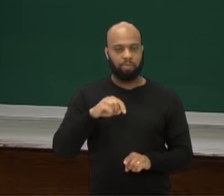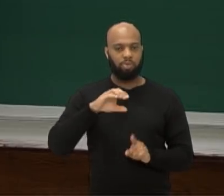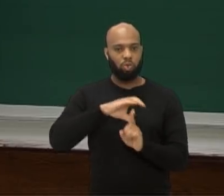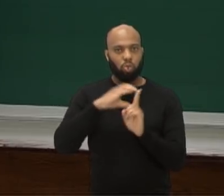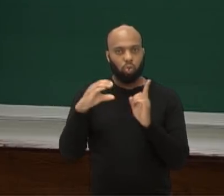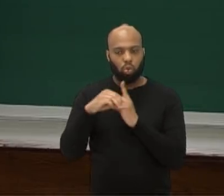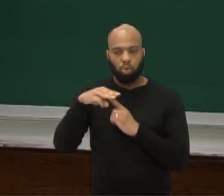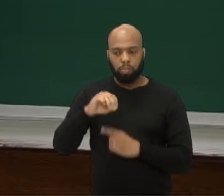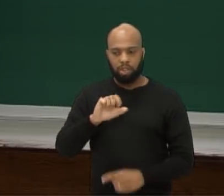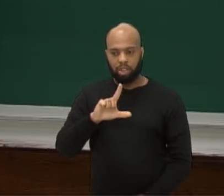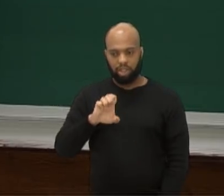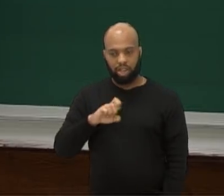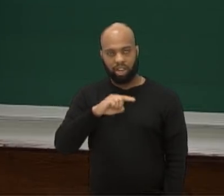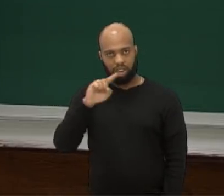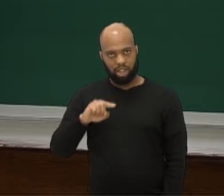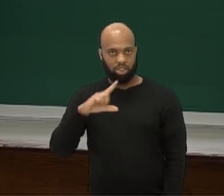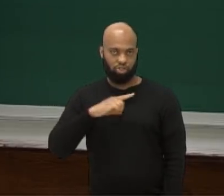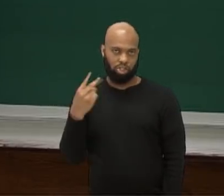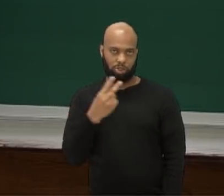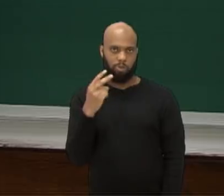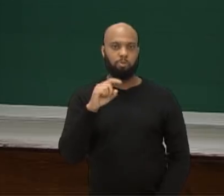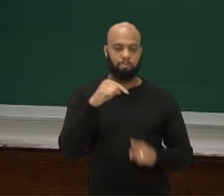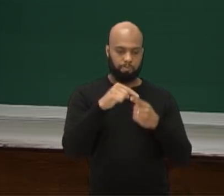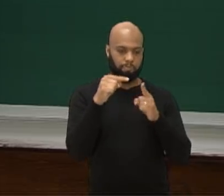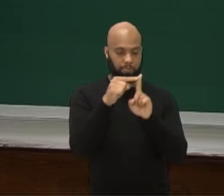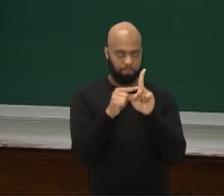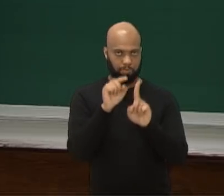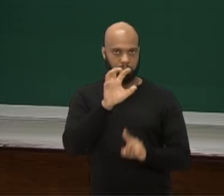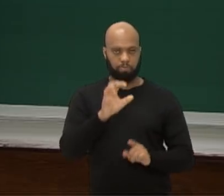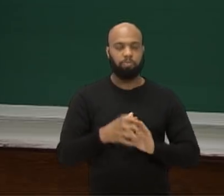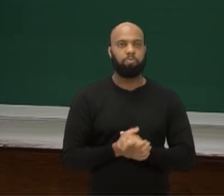tinha essas duas contribuições. Vamos em frente?